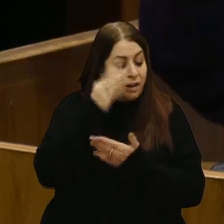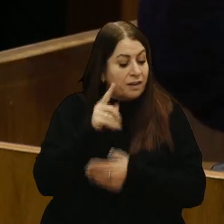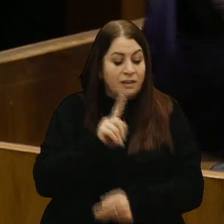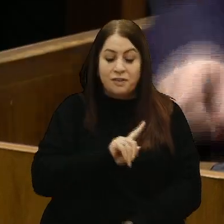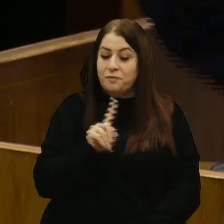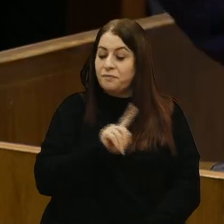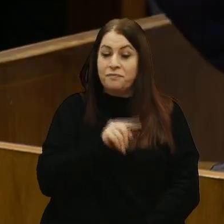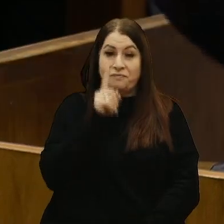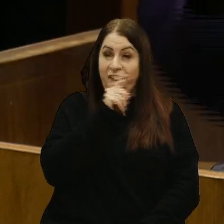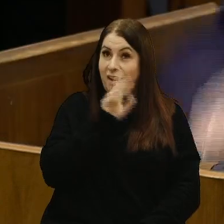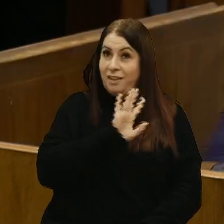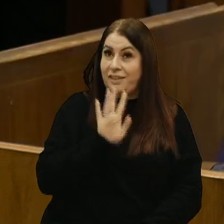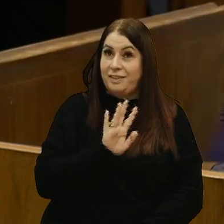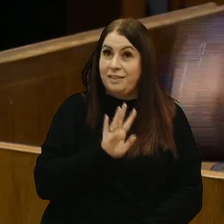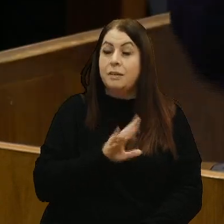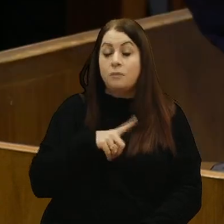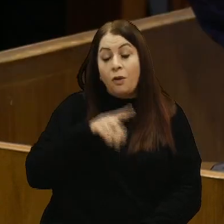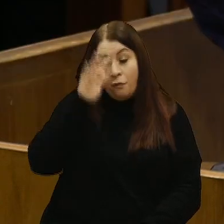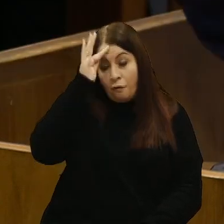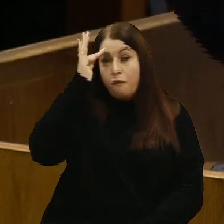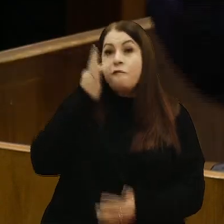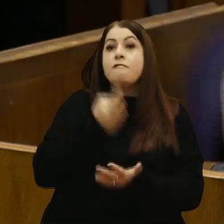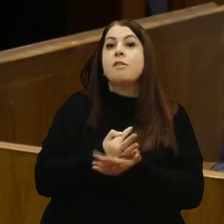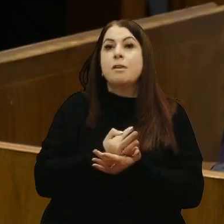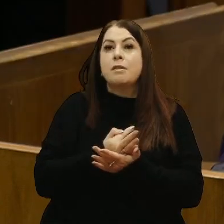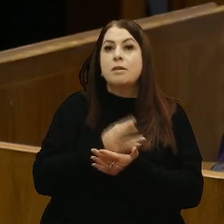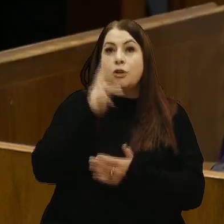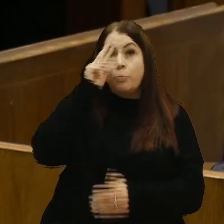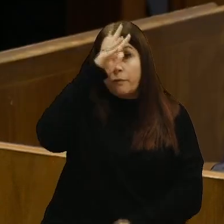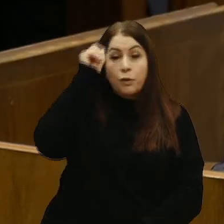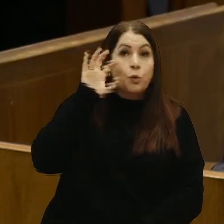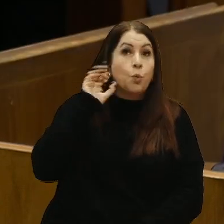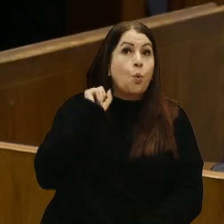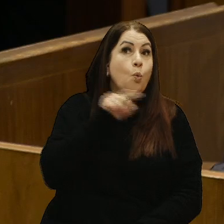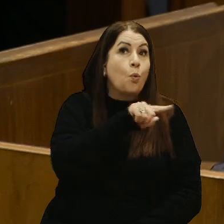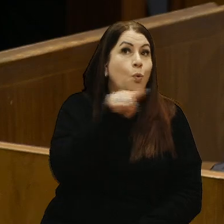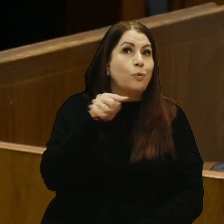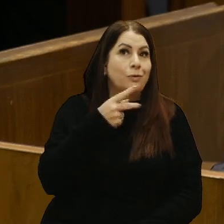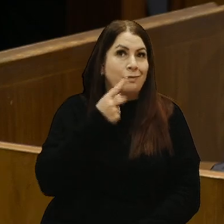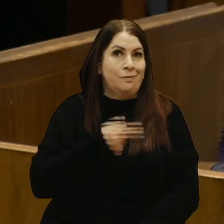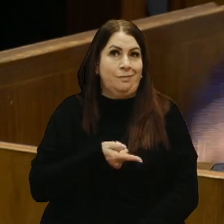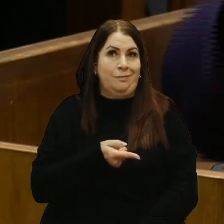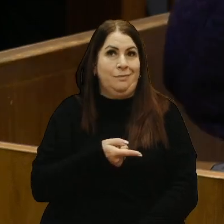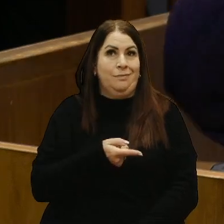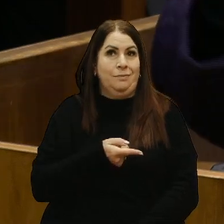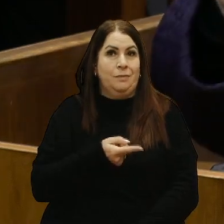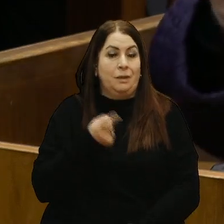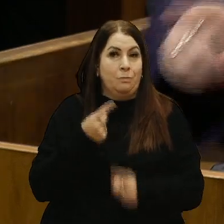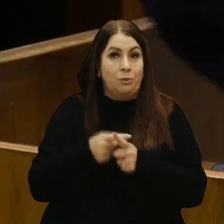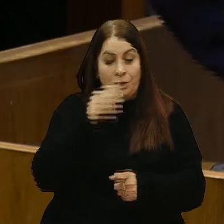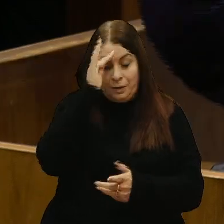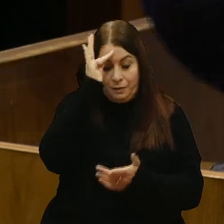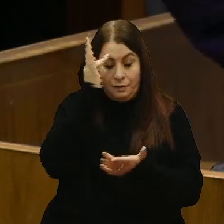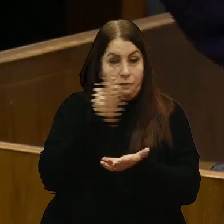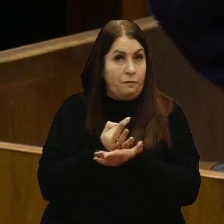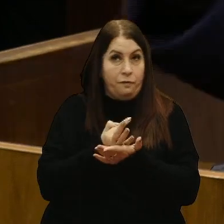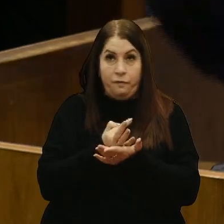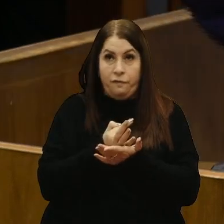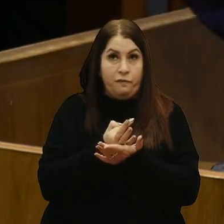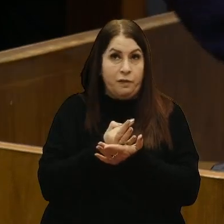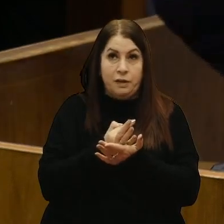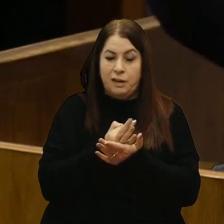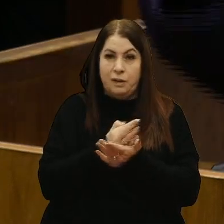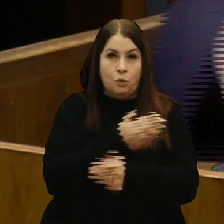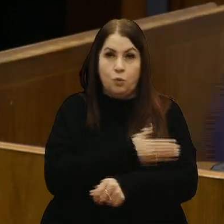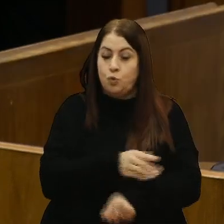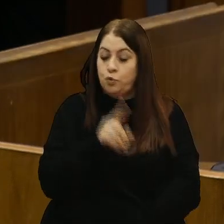costuma falhar. Tenho fé que o prefeito ouça o que a gente fala, porque a fé não